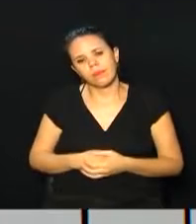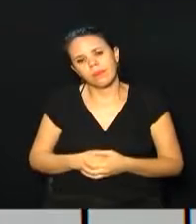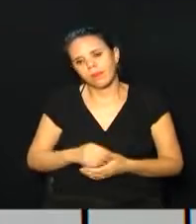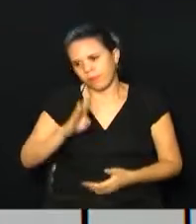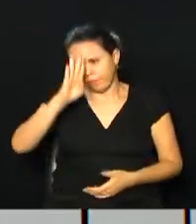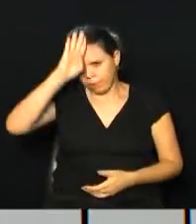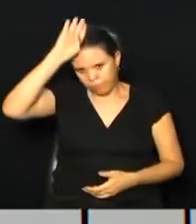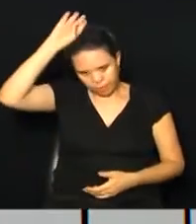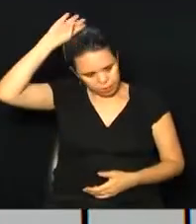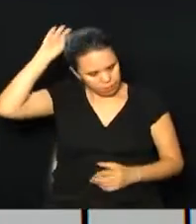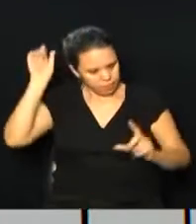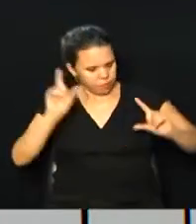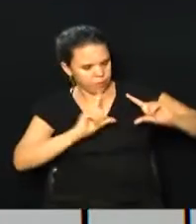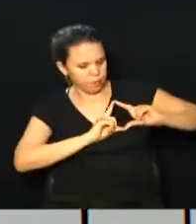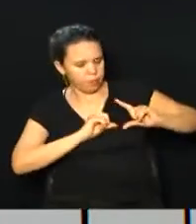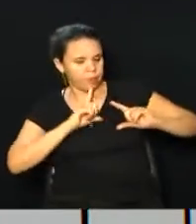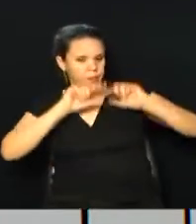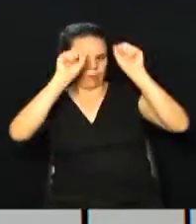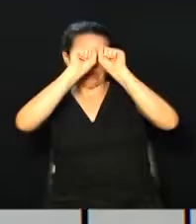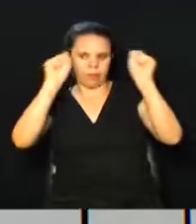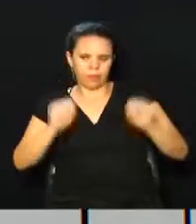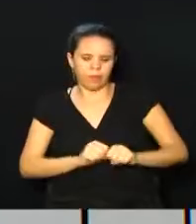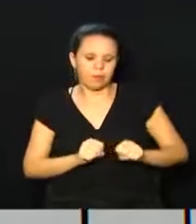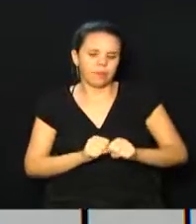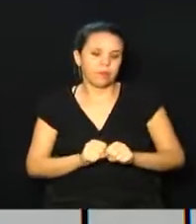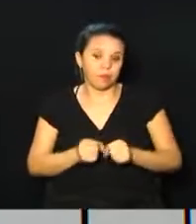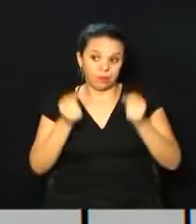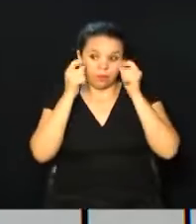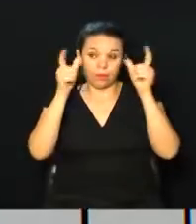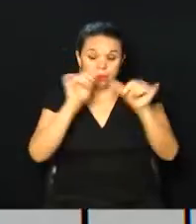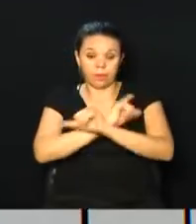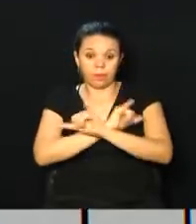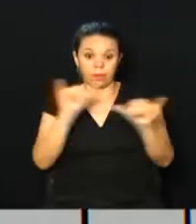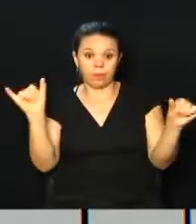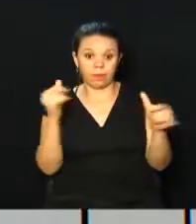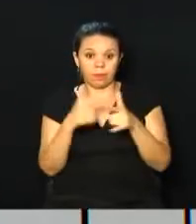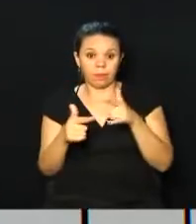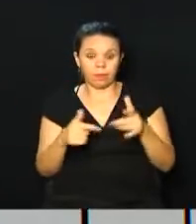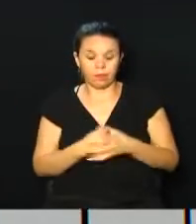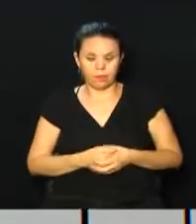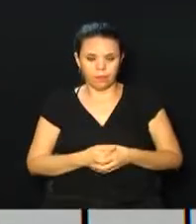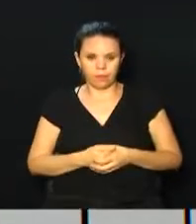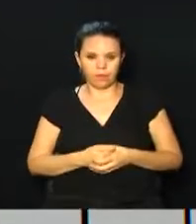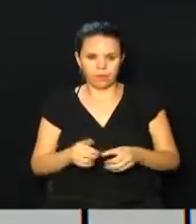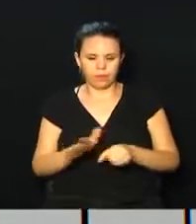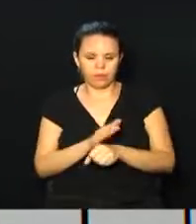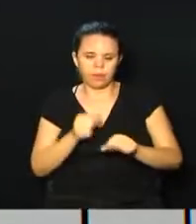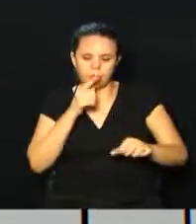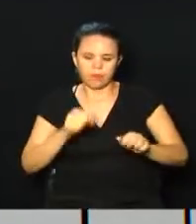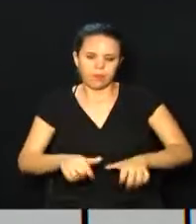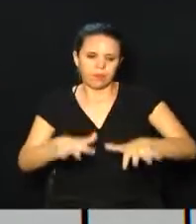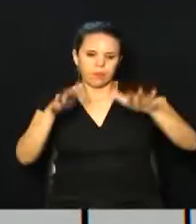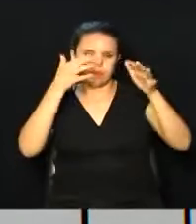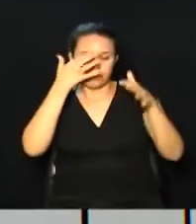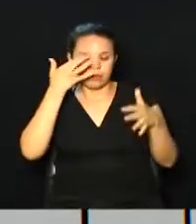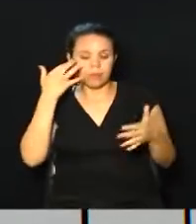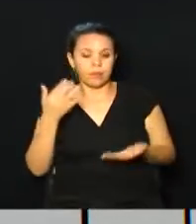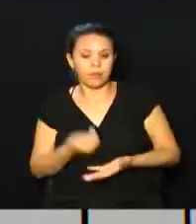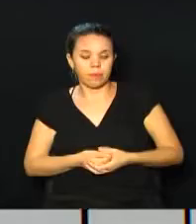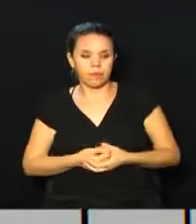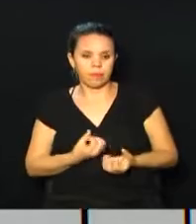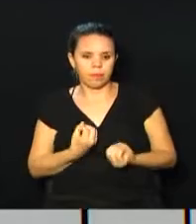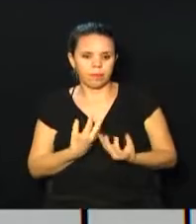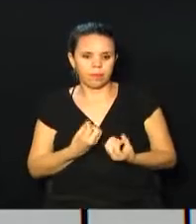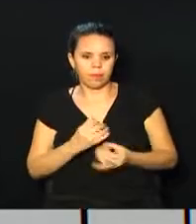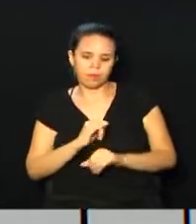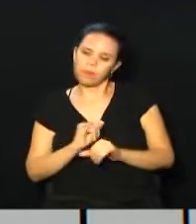já possui um sistema de alerta para as áreas identificadas de inundação, e quando ela recebe